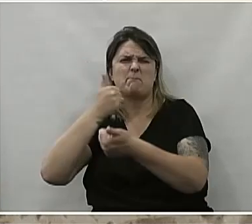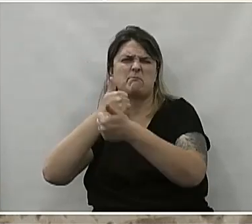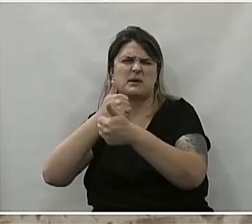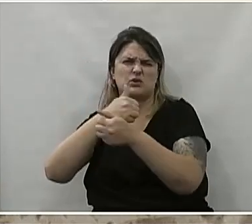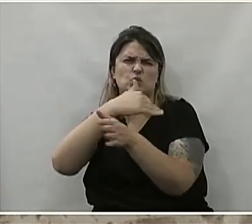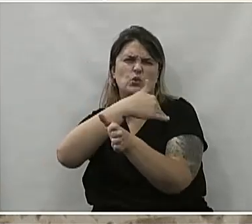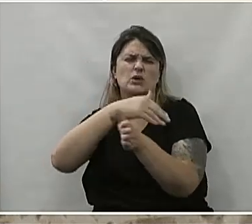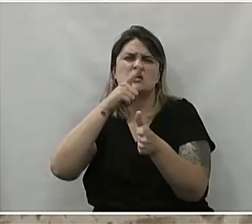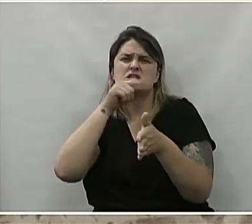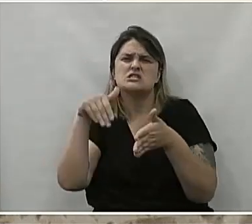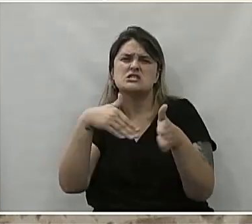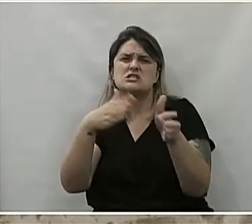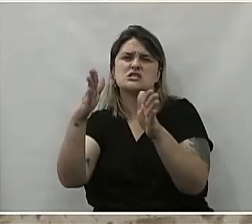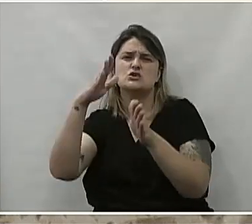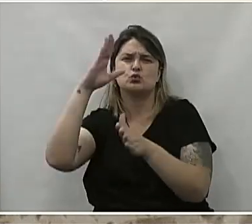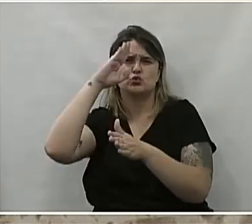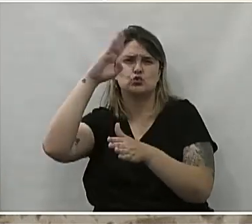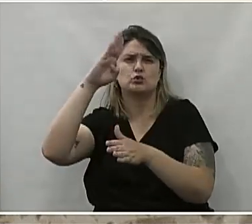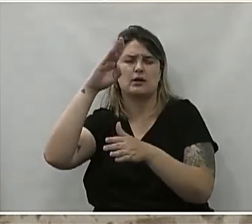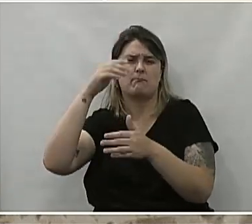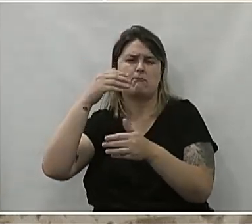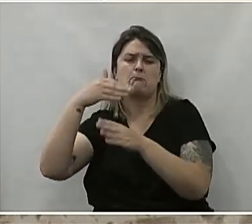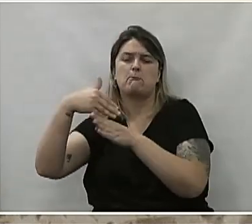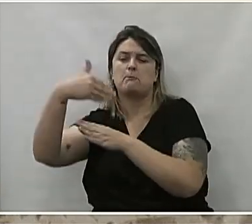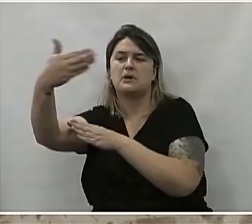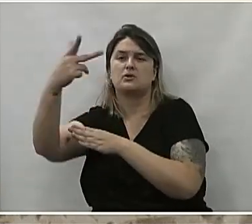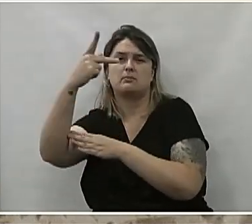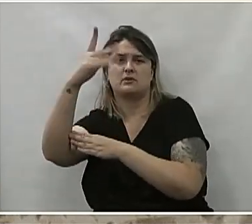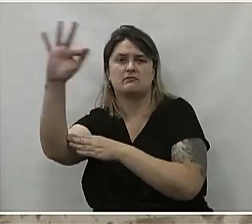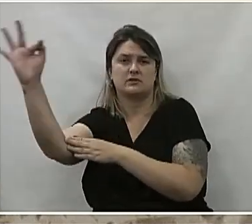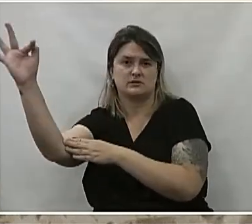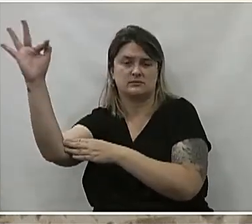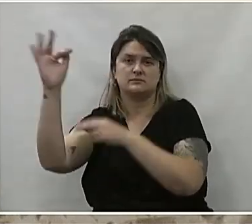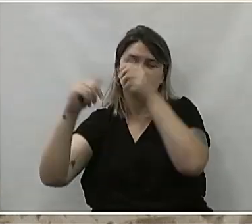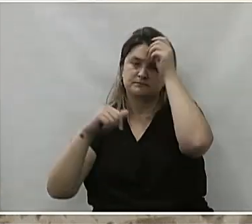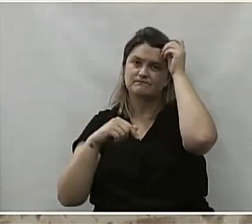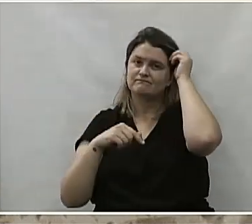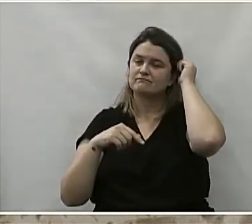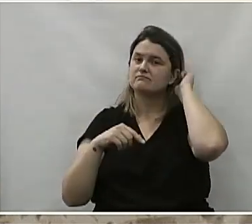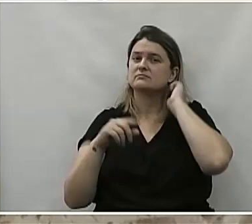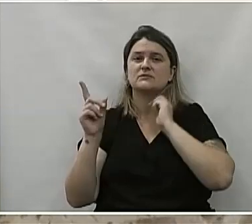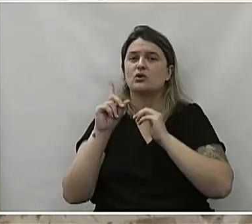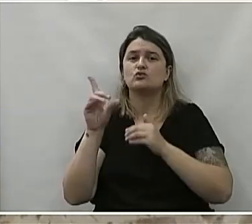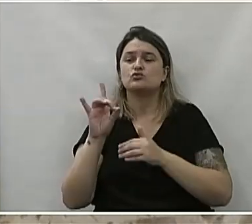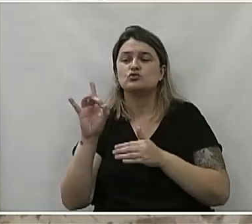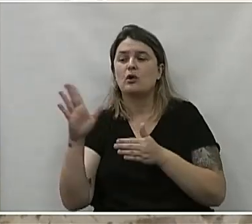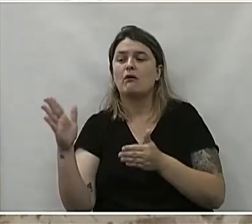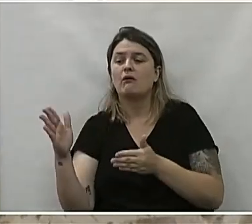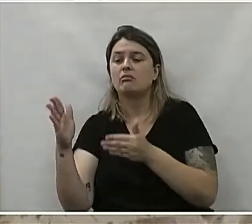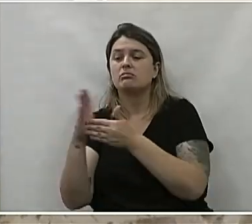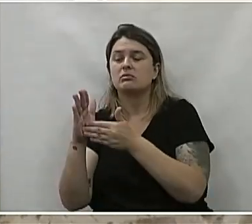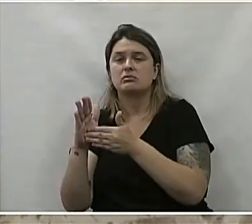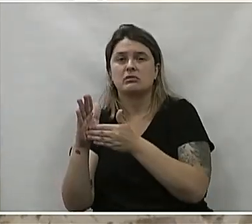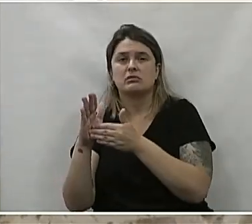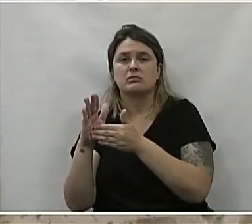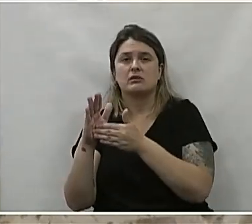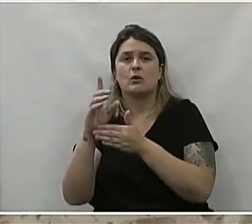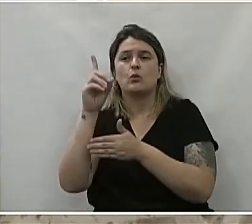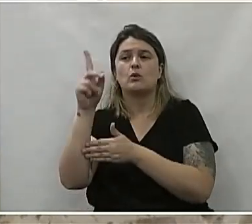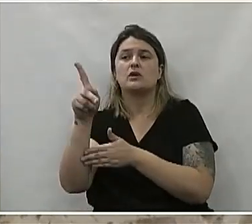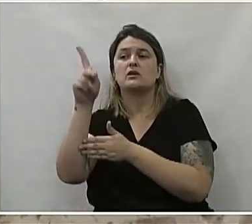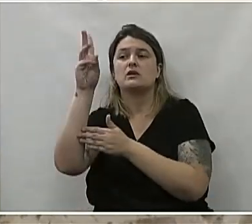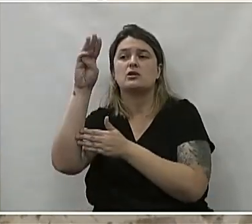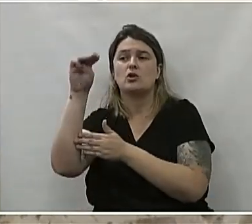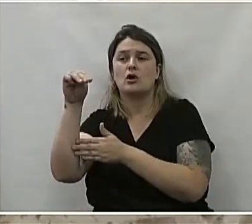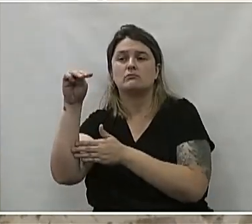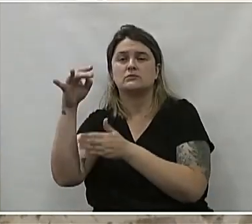A divisa Com Paula Freitas Que vai A União da Vitória Ela não vai ali Só um quilômetro